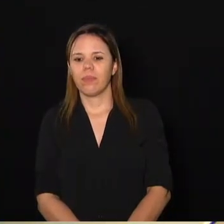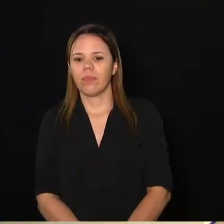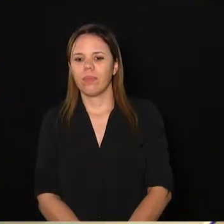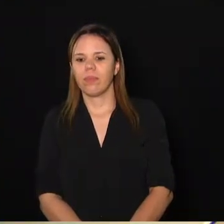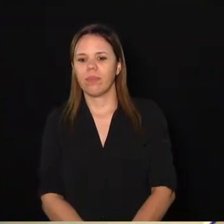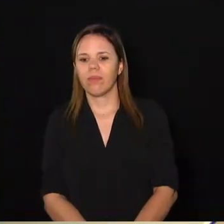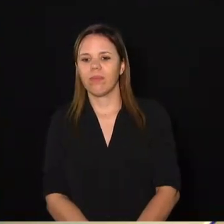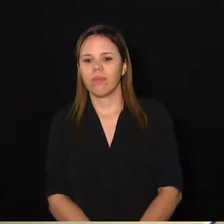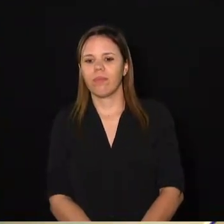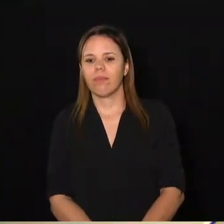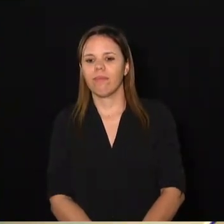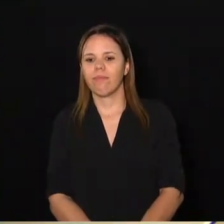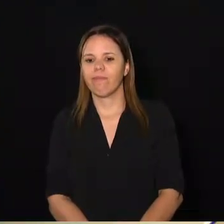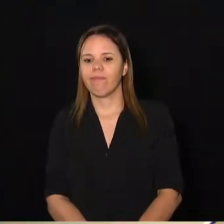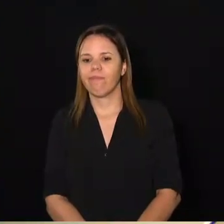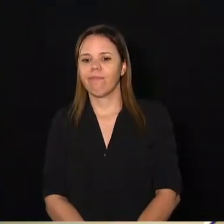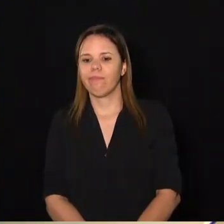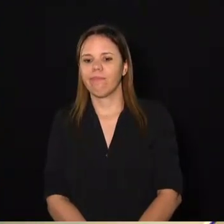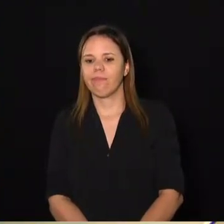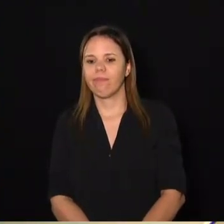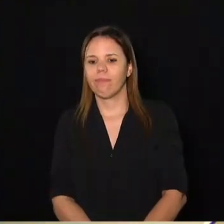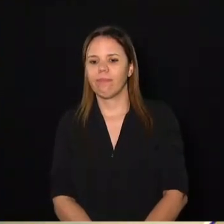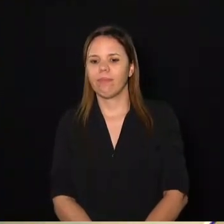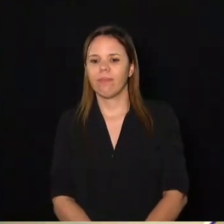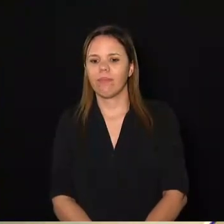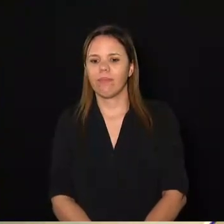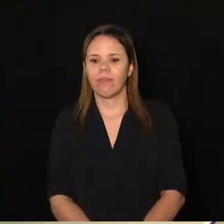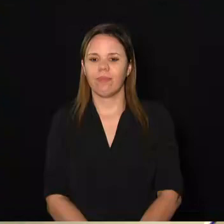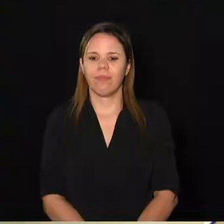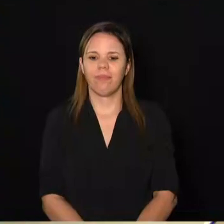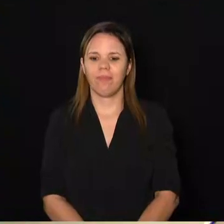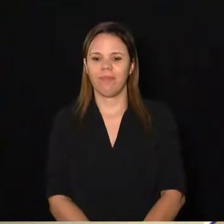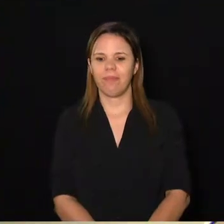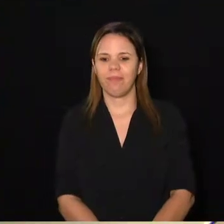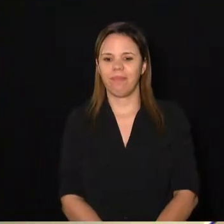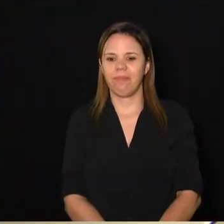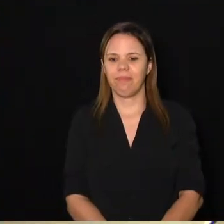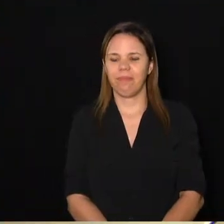pois não agora melhorou boa tarde gente